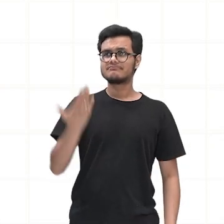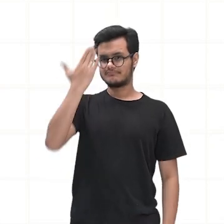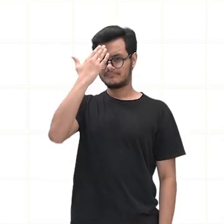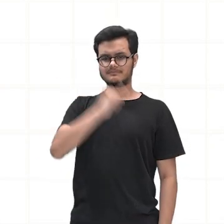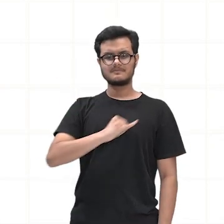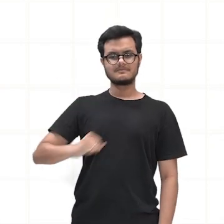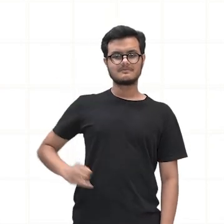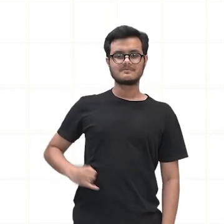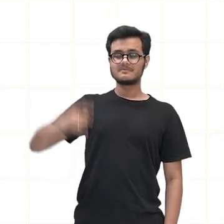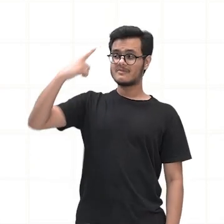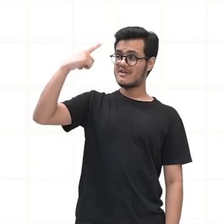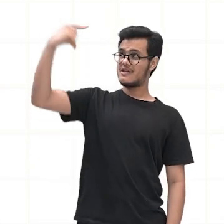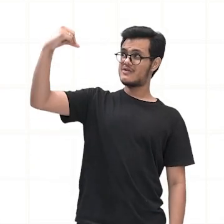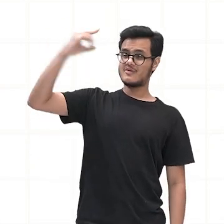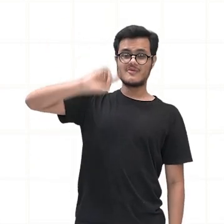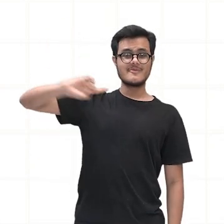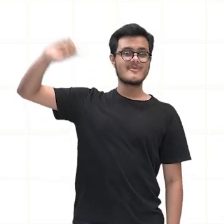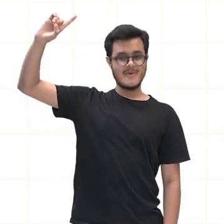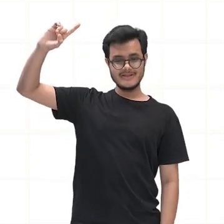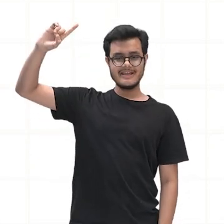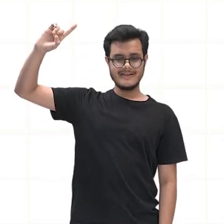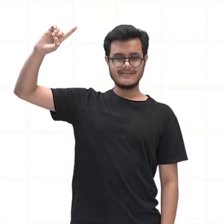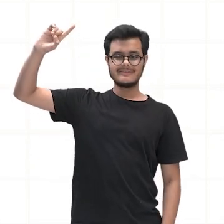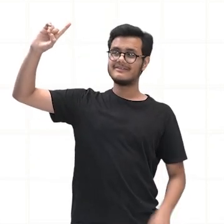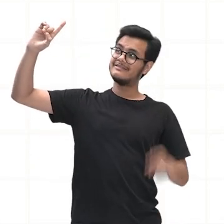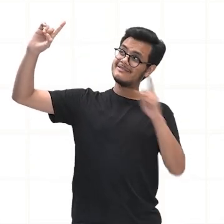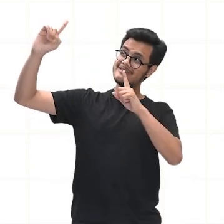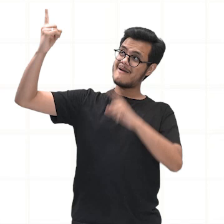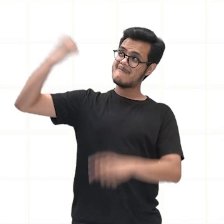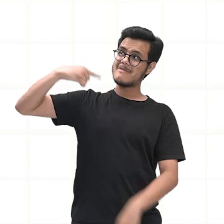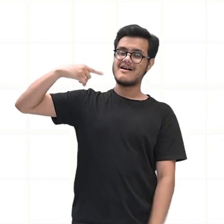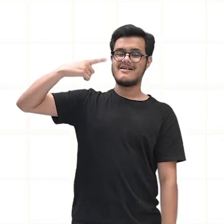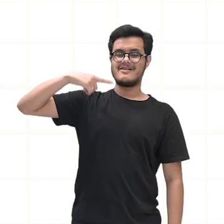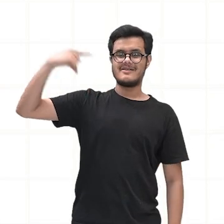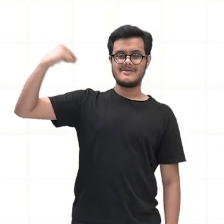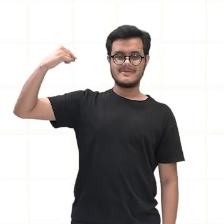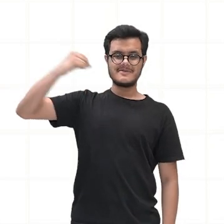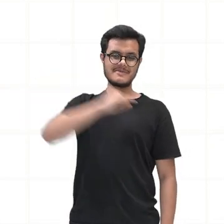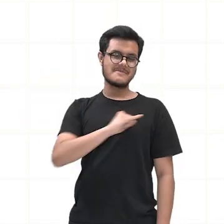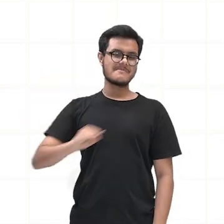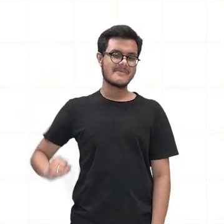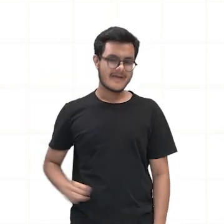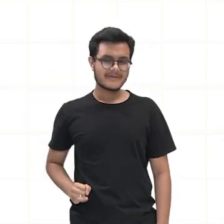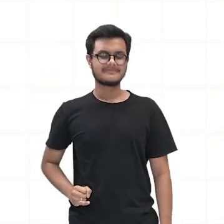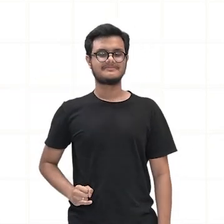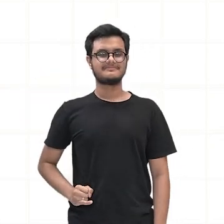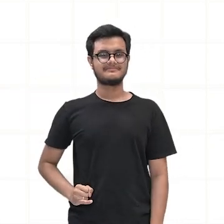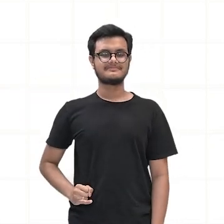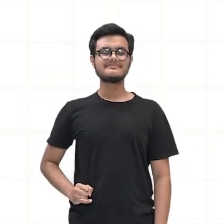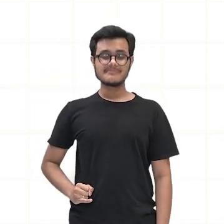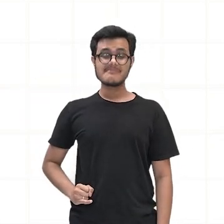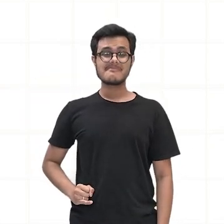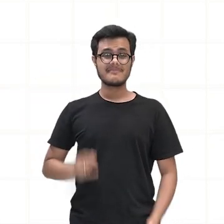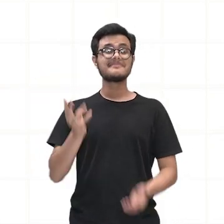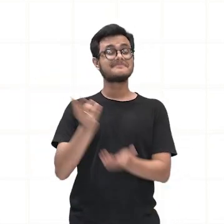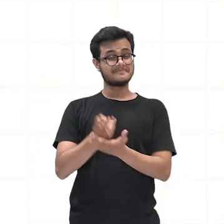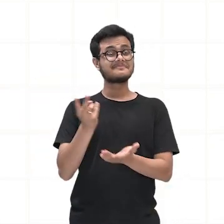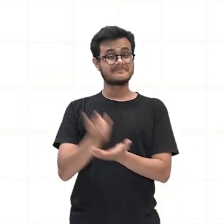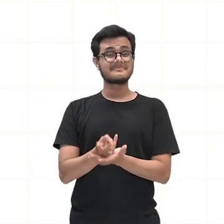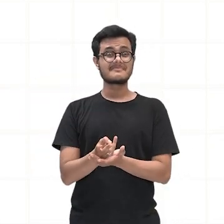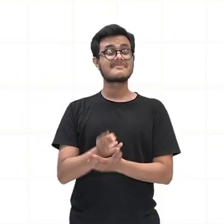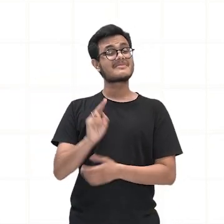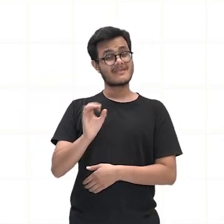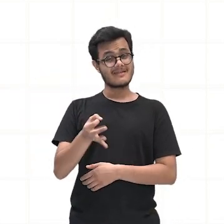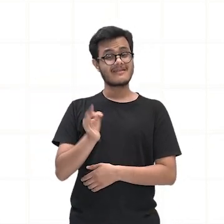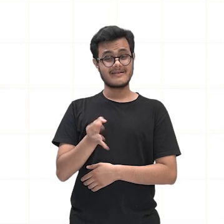o imperador, dentro do Império Bizantino, era visto ali como a ligação direta do homem com a terra,